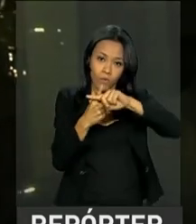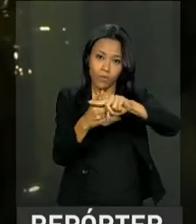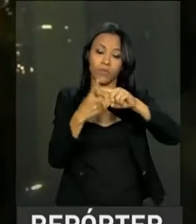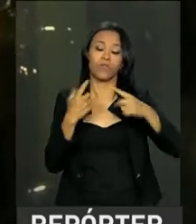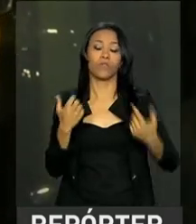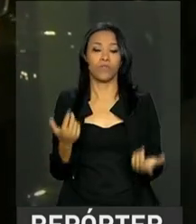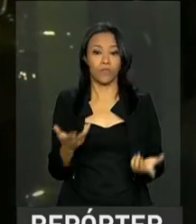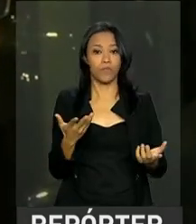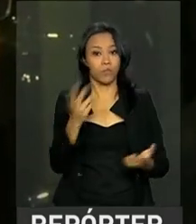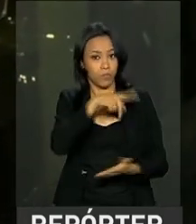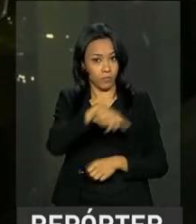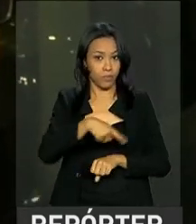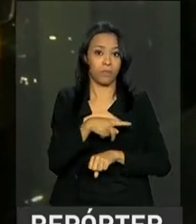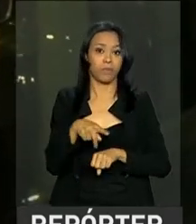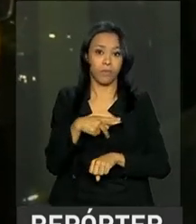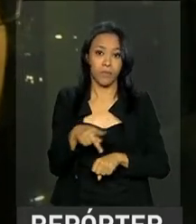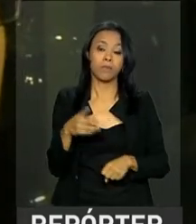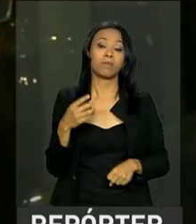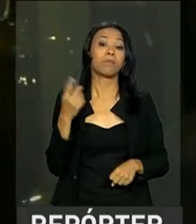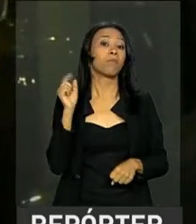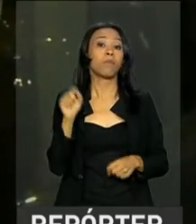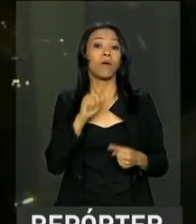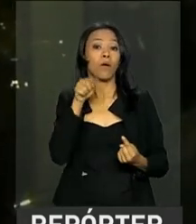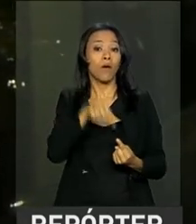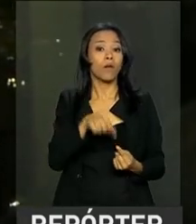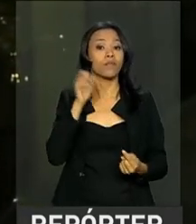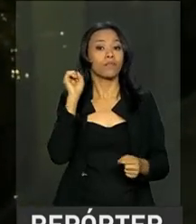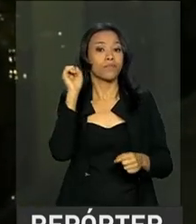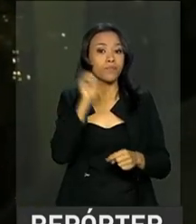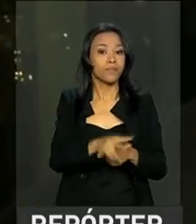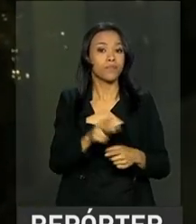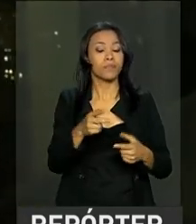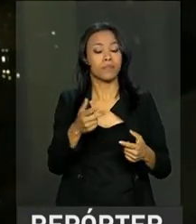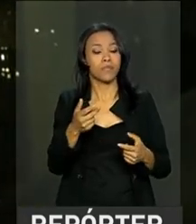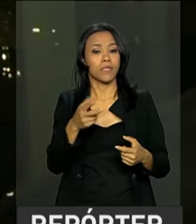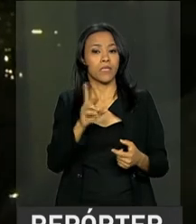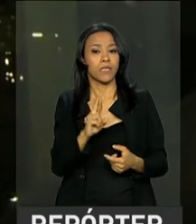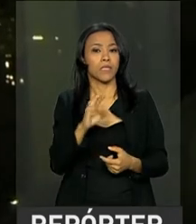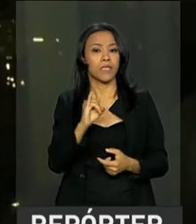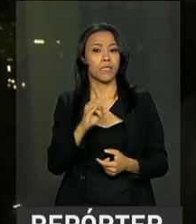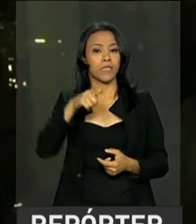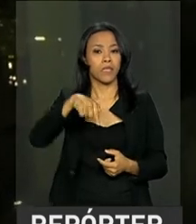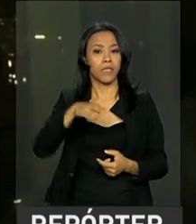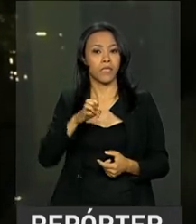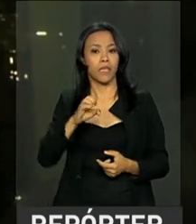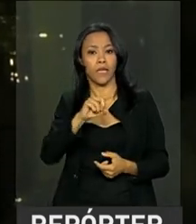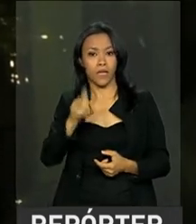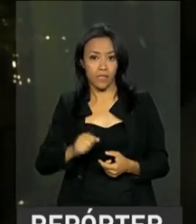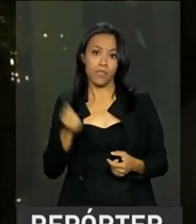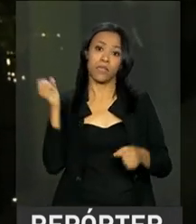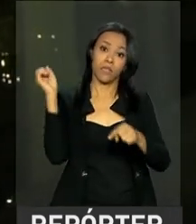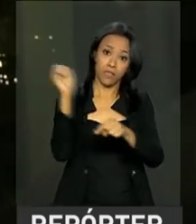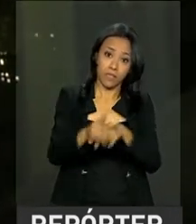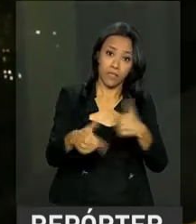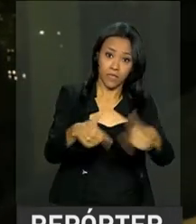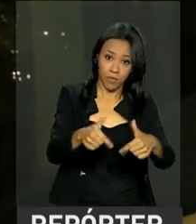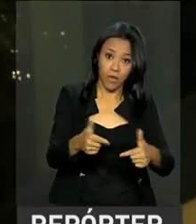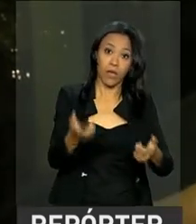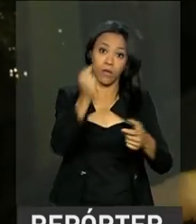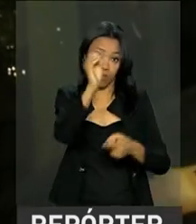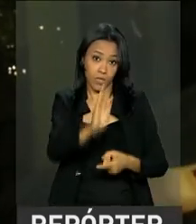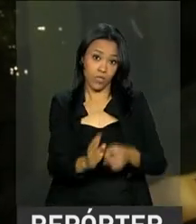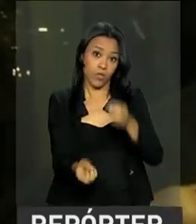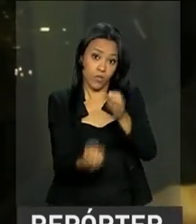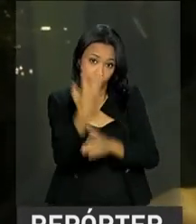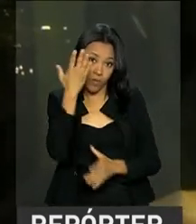extremamente positivo para o país, para geração de riqueza no sentido mais amplo, né? Geração de empregos no Brasil,